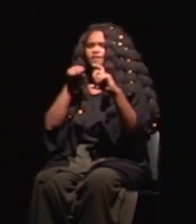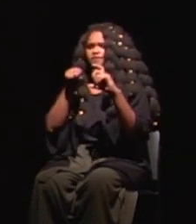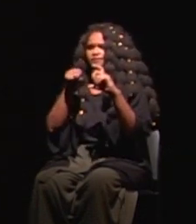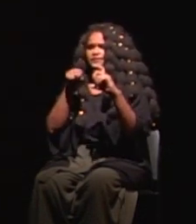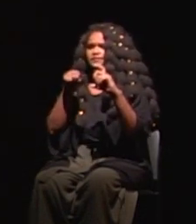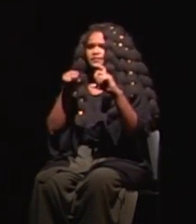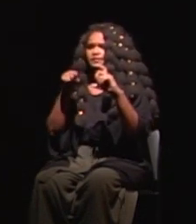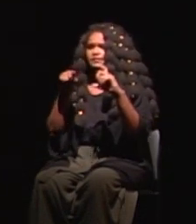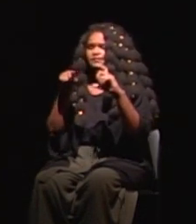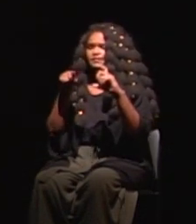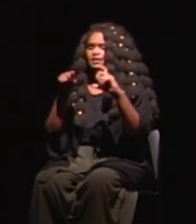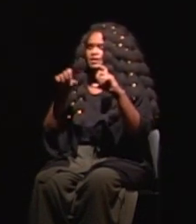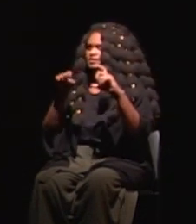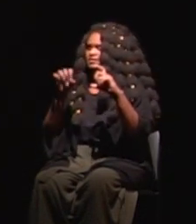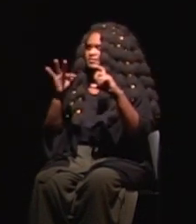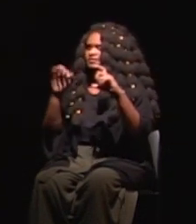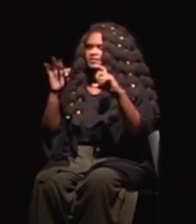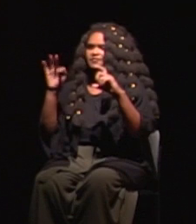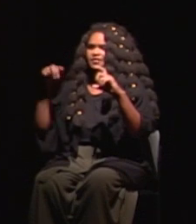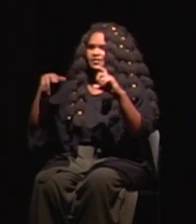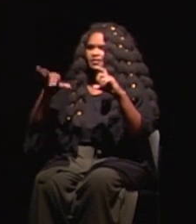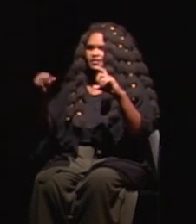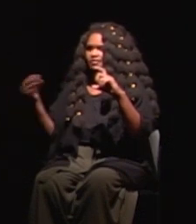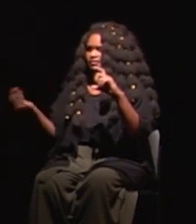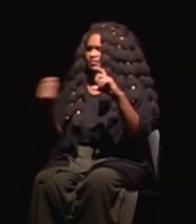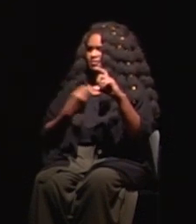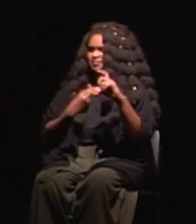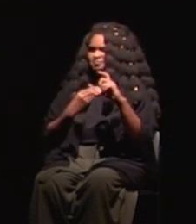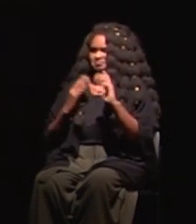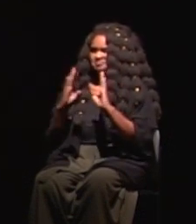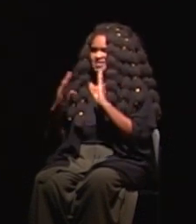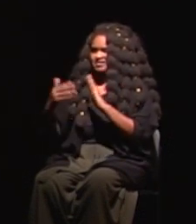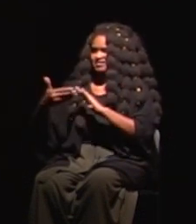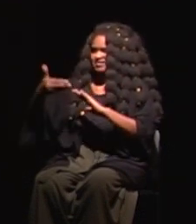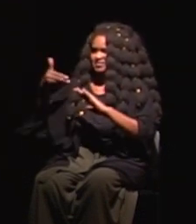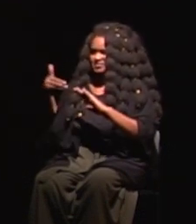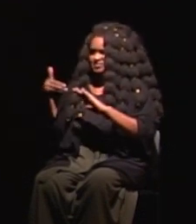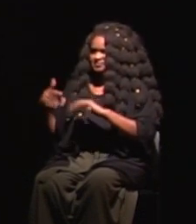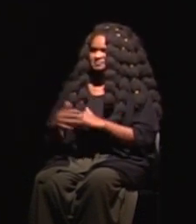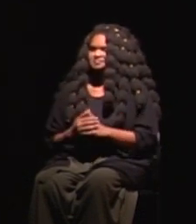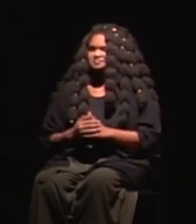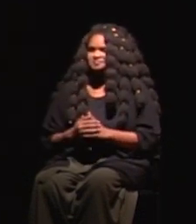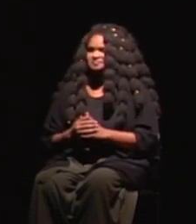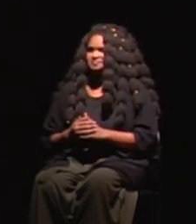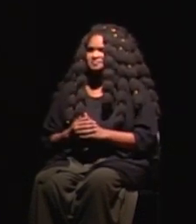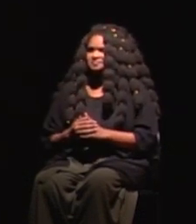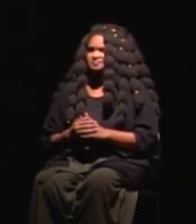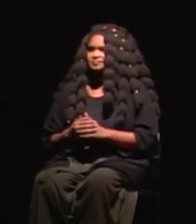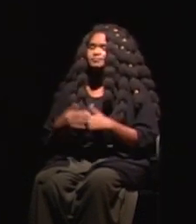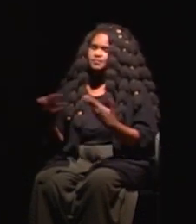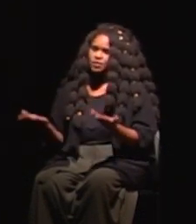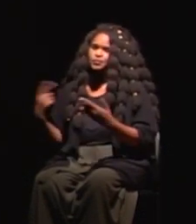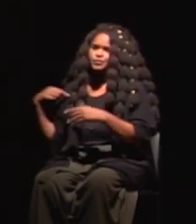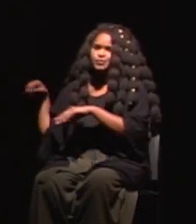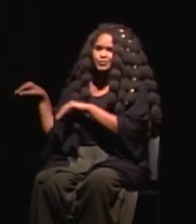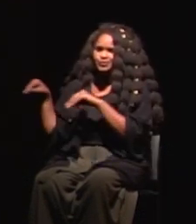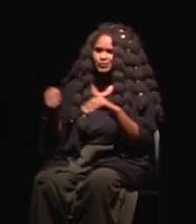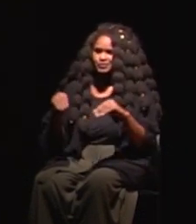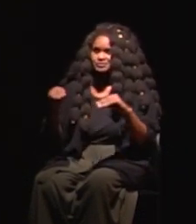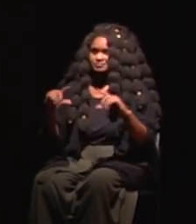que Stefânia me ofereceu nessa época. Trouxe para cá essa